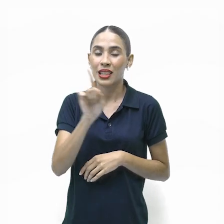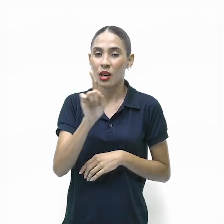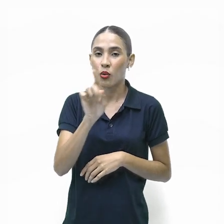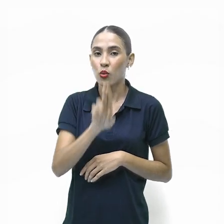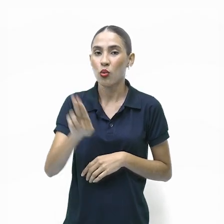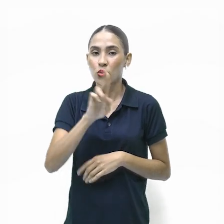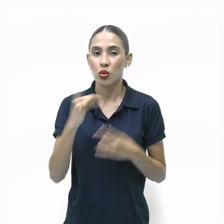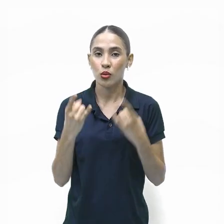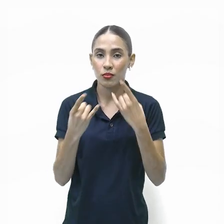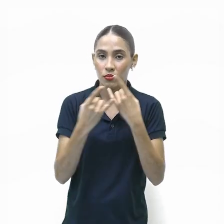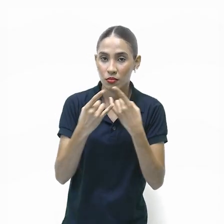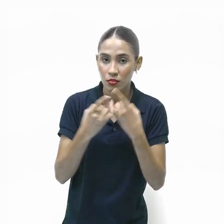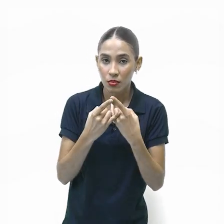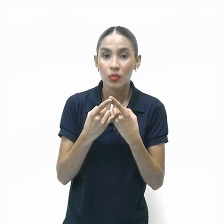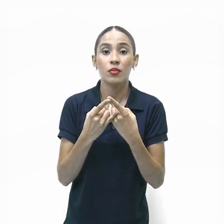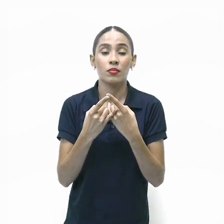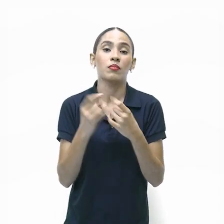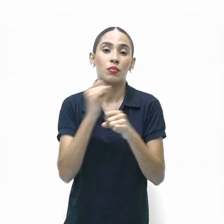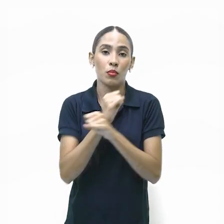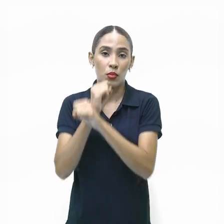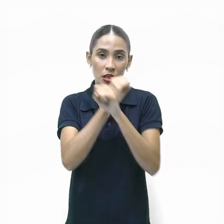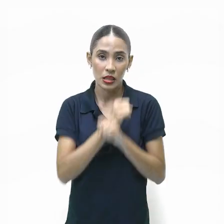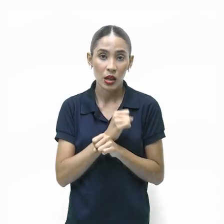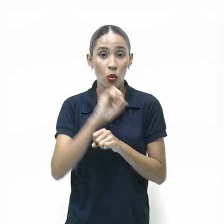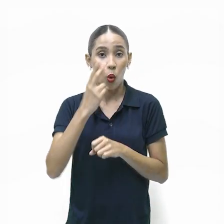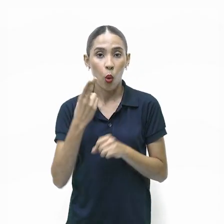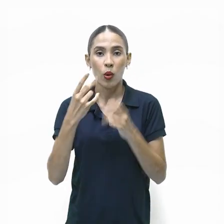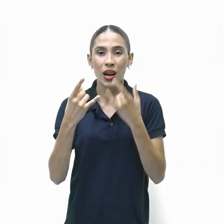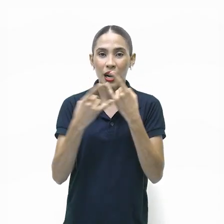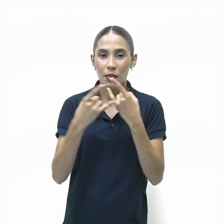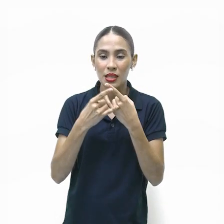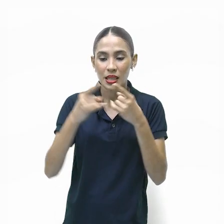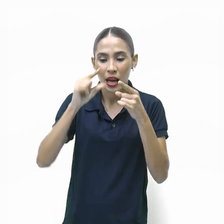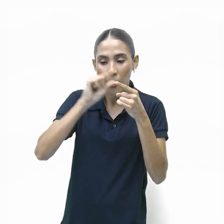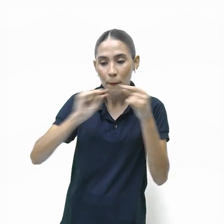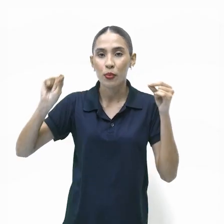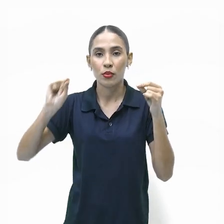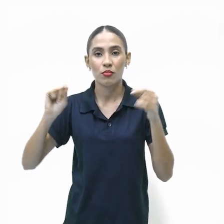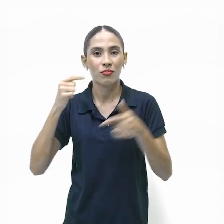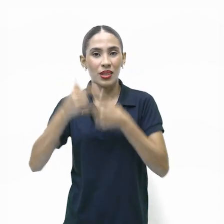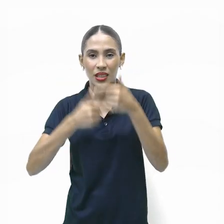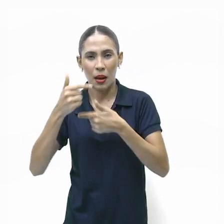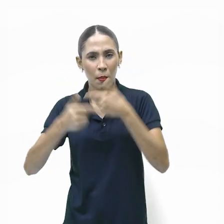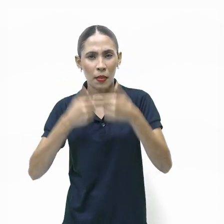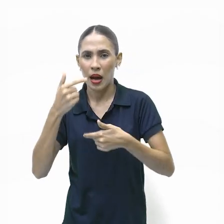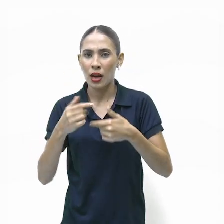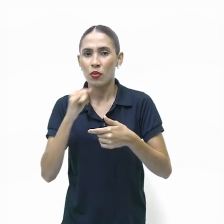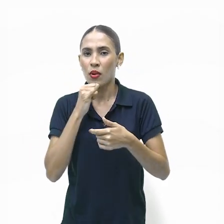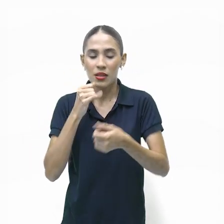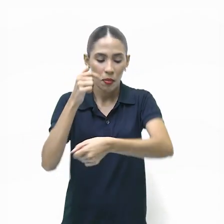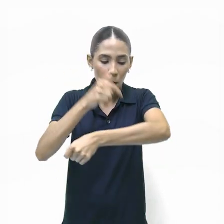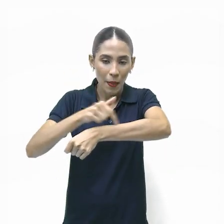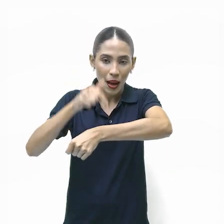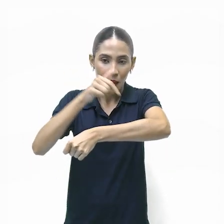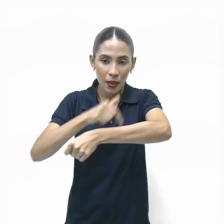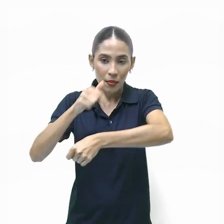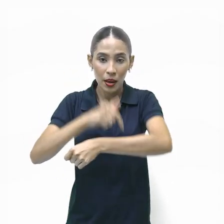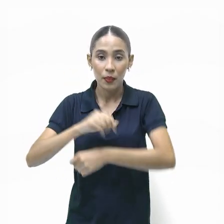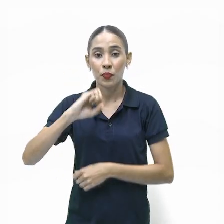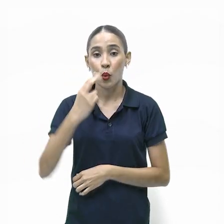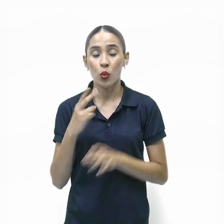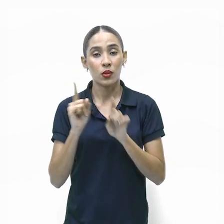com o rompimento de camisinha, no trabalho, através de acidentes com agulhas ou outros perfuro-cortantes, em